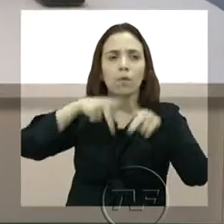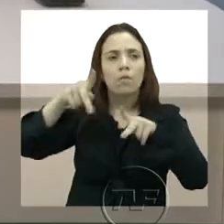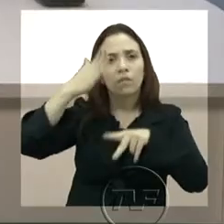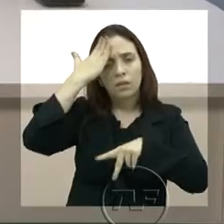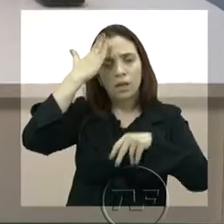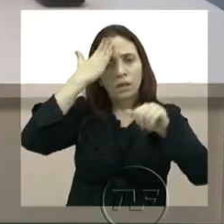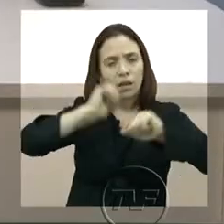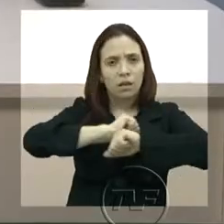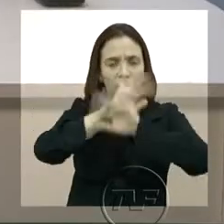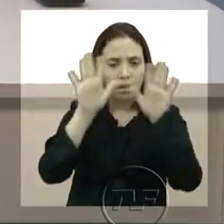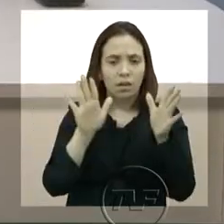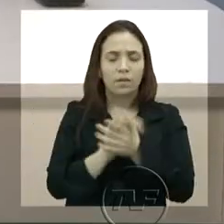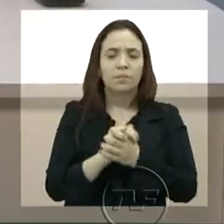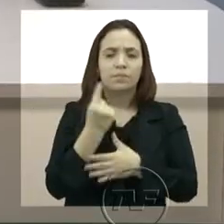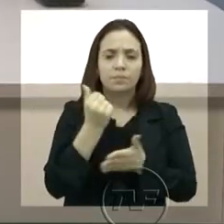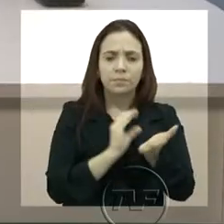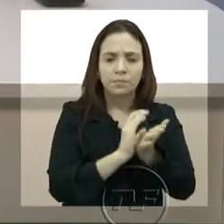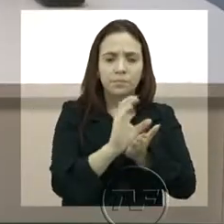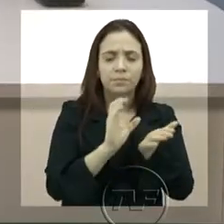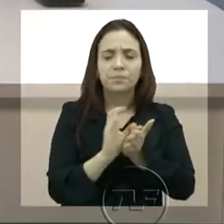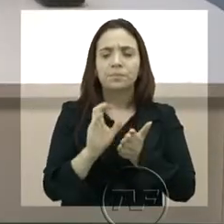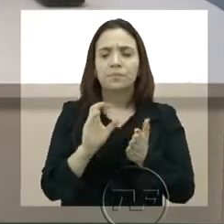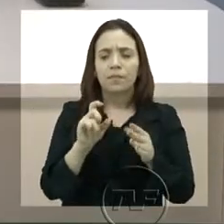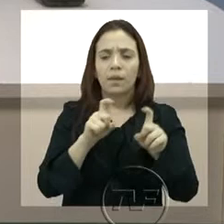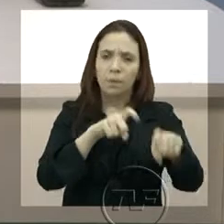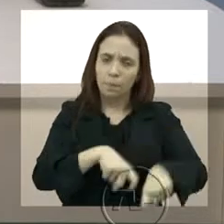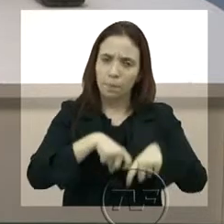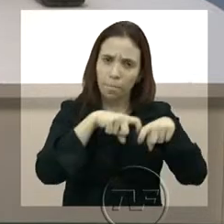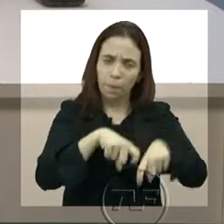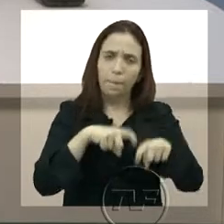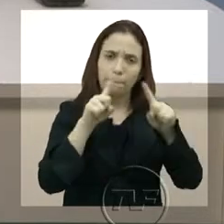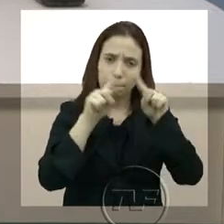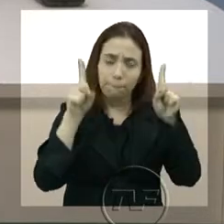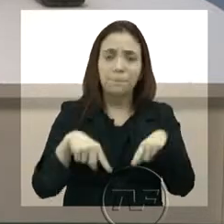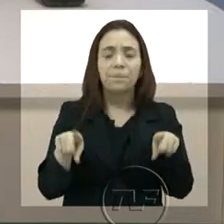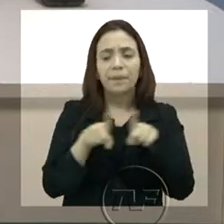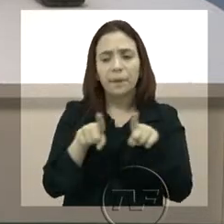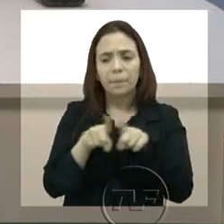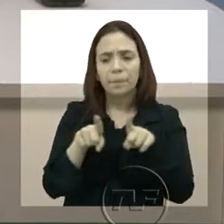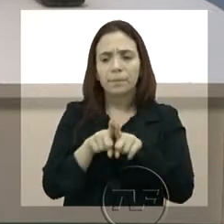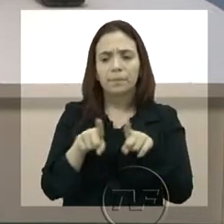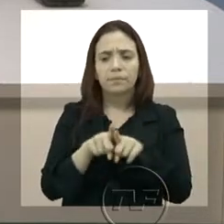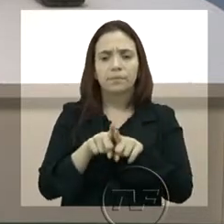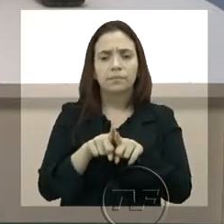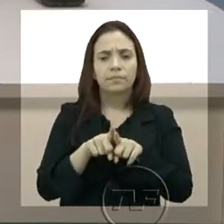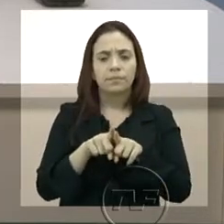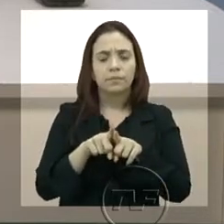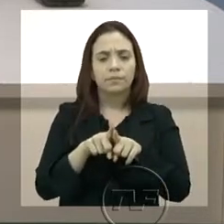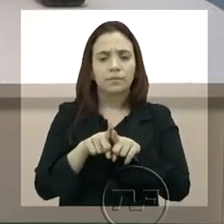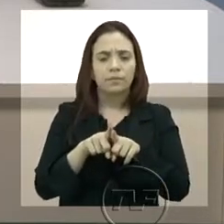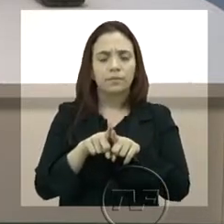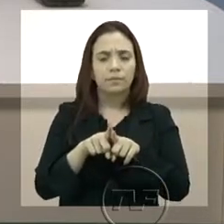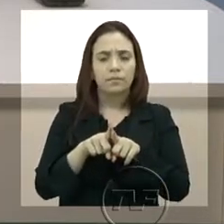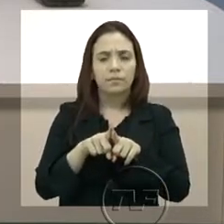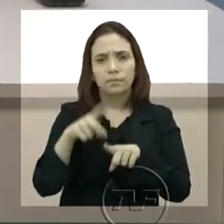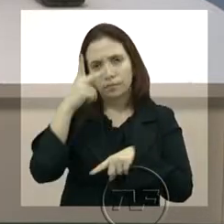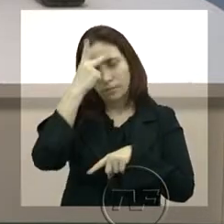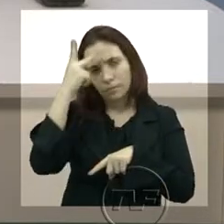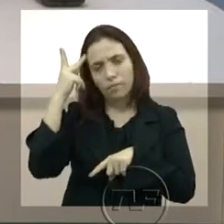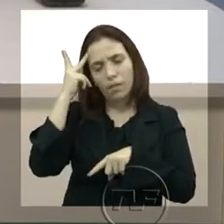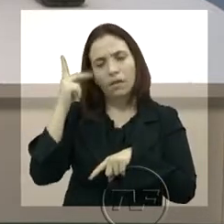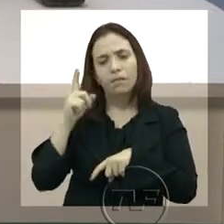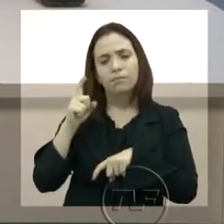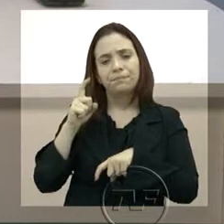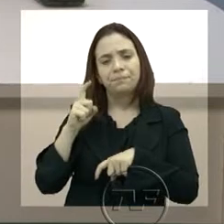além de garantir recursos para o Plano Safra, é importante ver a situação dos produtores agrícolas, né,